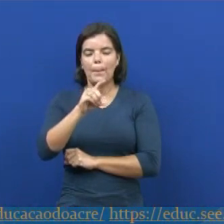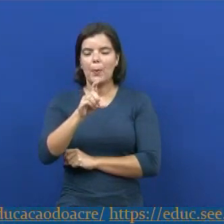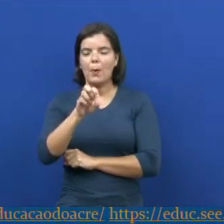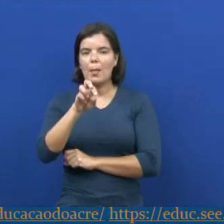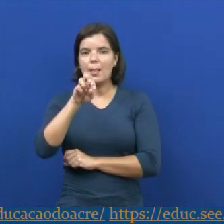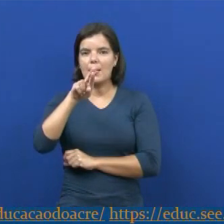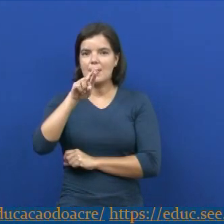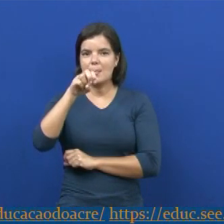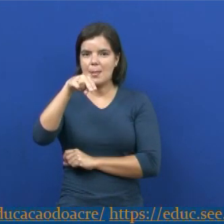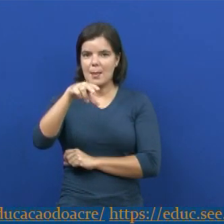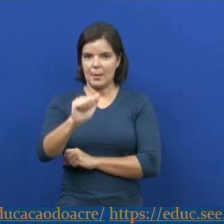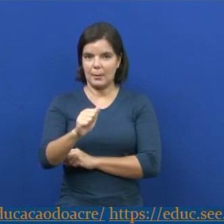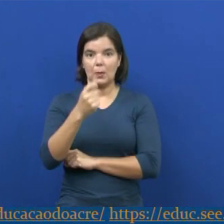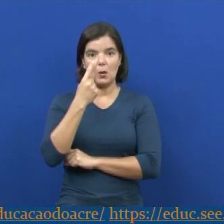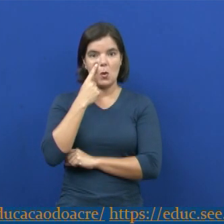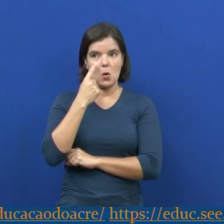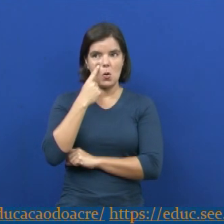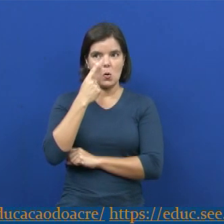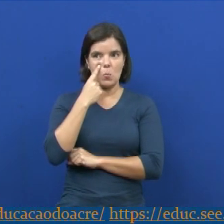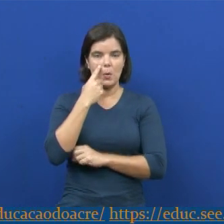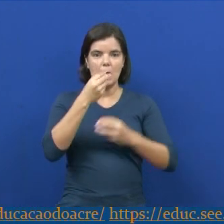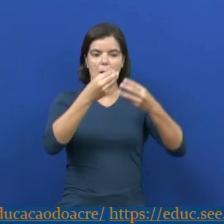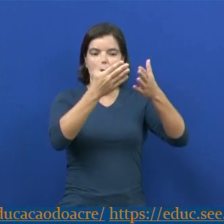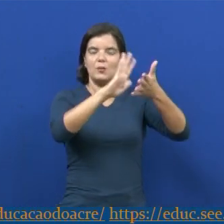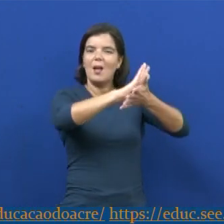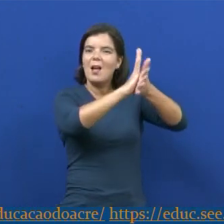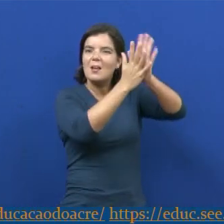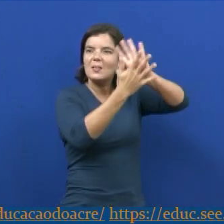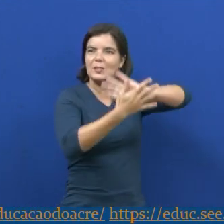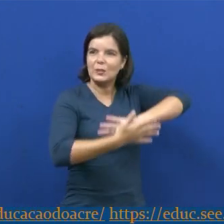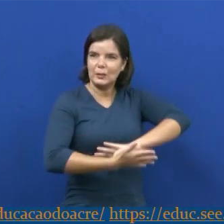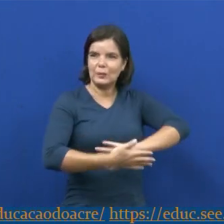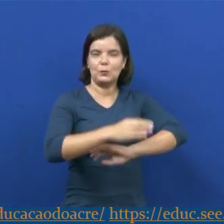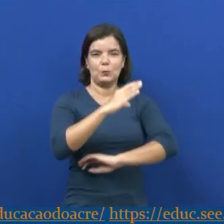Moderna. Olha só, a queda de Constantinopla em